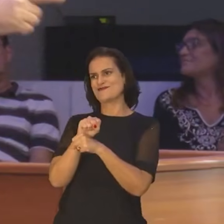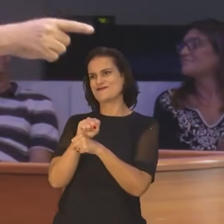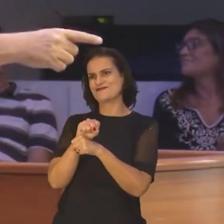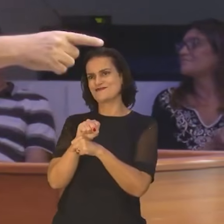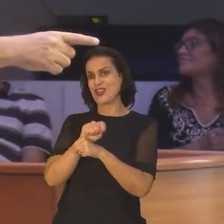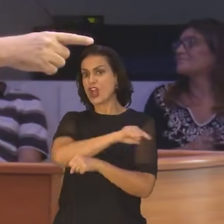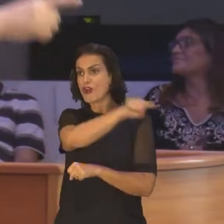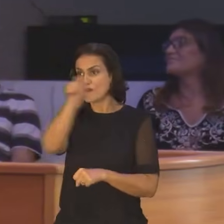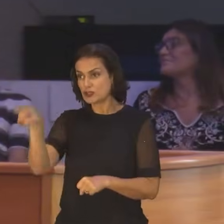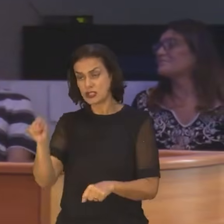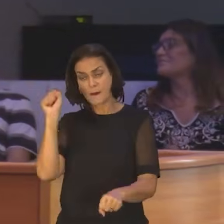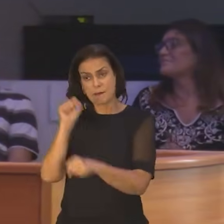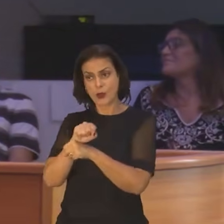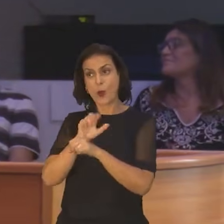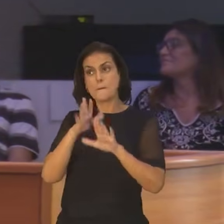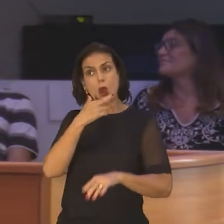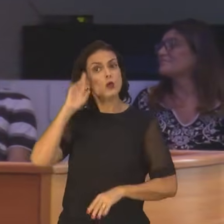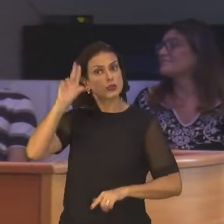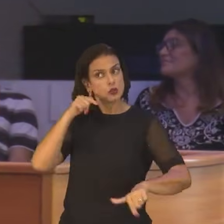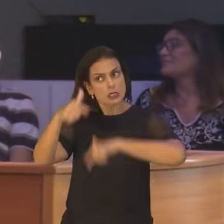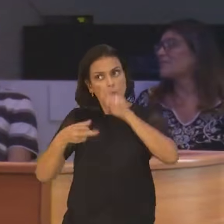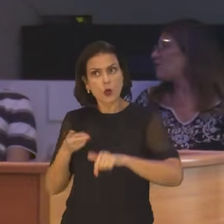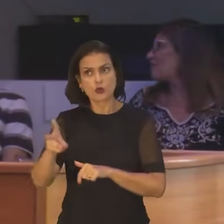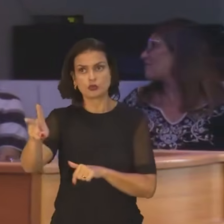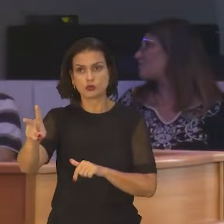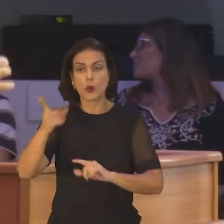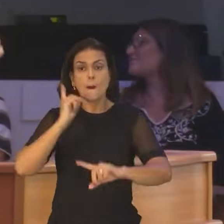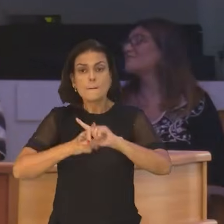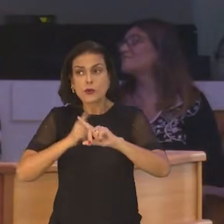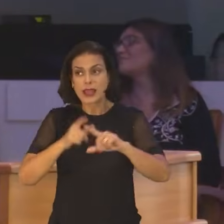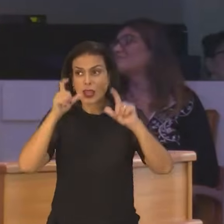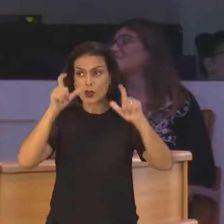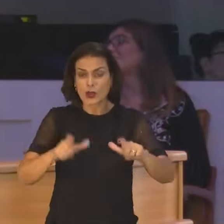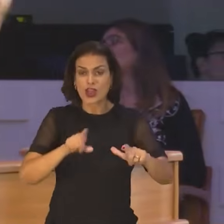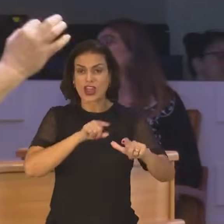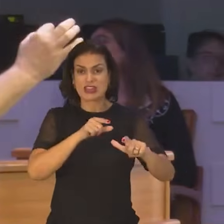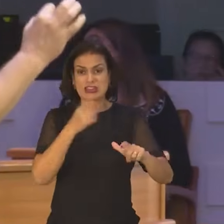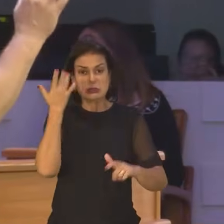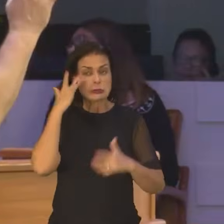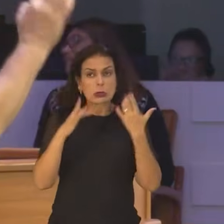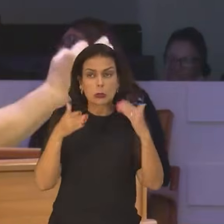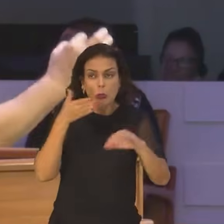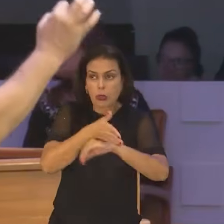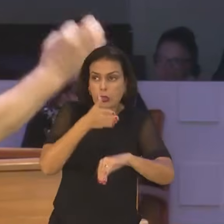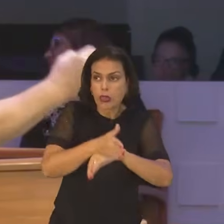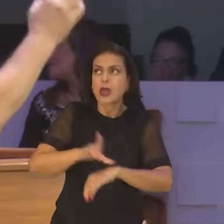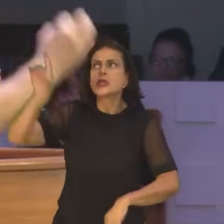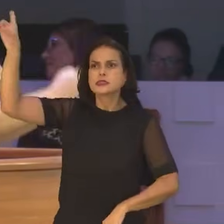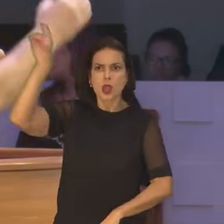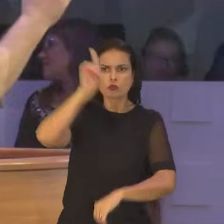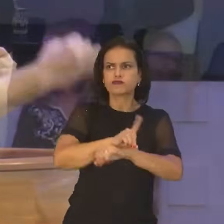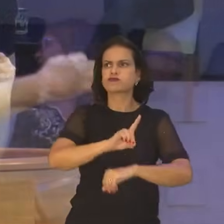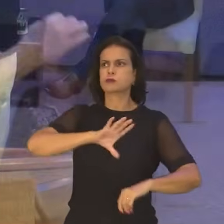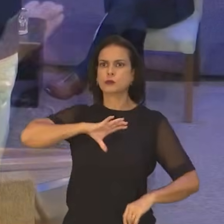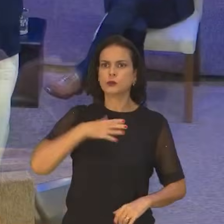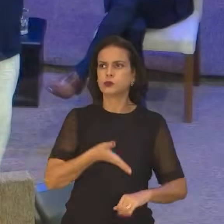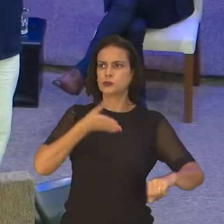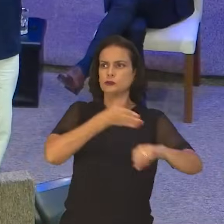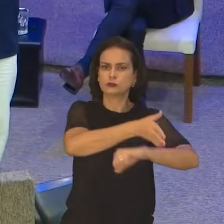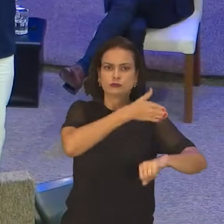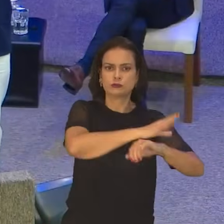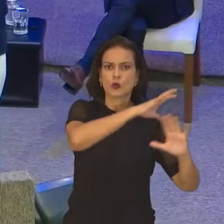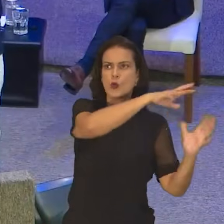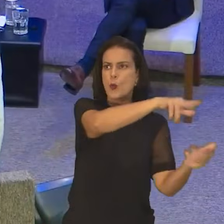Para você parou, mas o Senhor está trabalhando. Porque no lugar onde você não está entrando, Deus está entrando no mundo